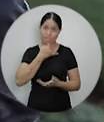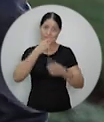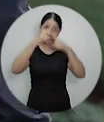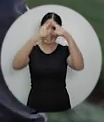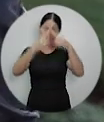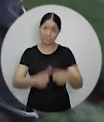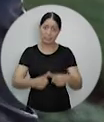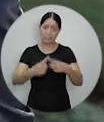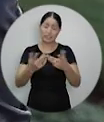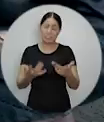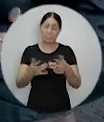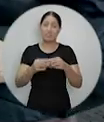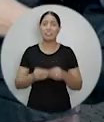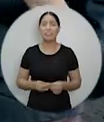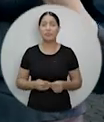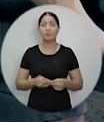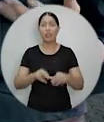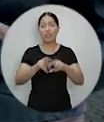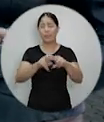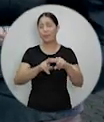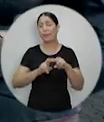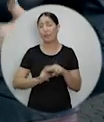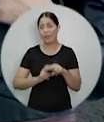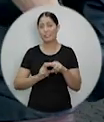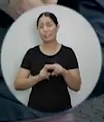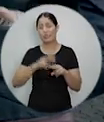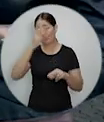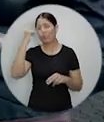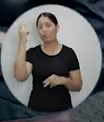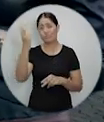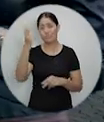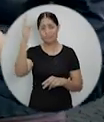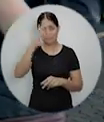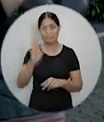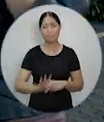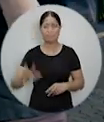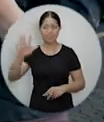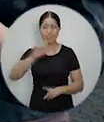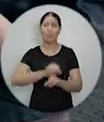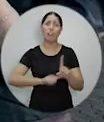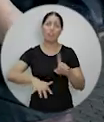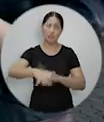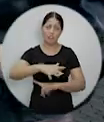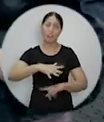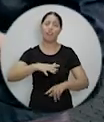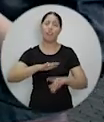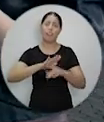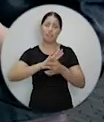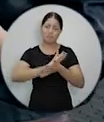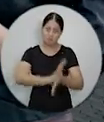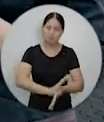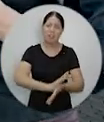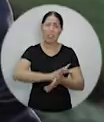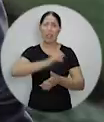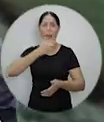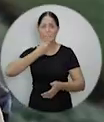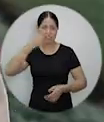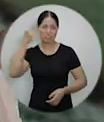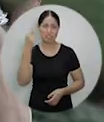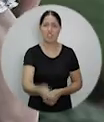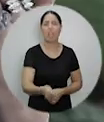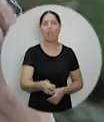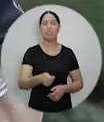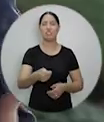vexatório lugar no ranking. Isso se deve, obviamente, a toda uma cultura social, patriarcal, machista e a